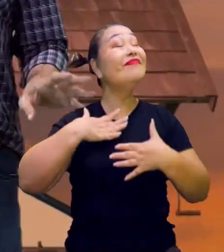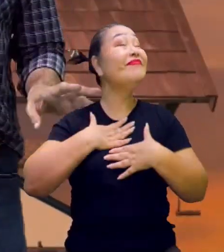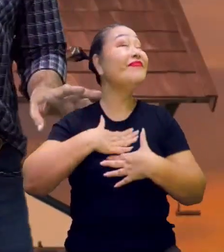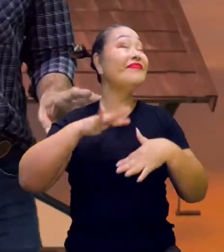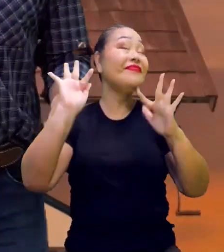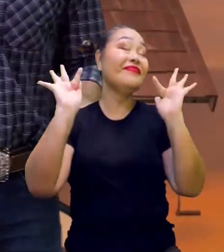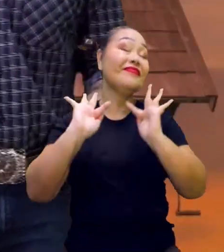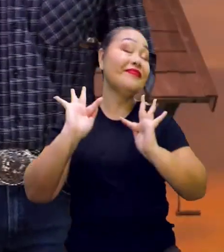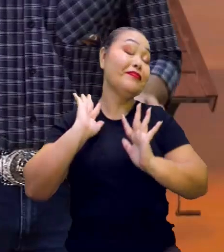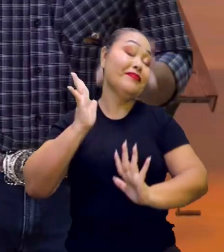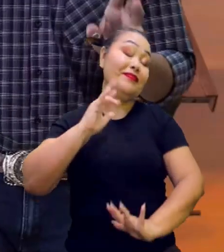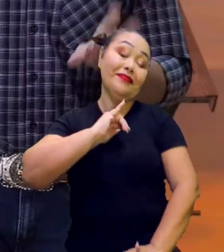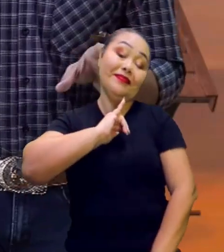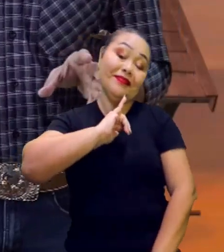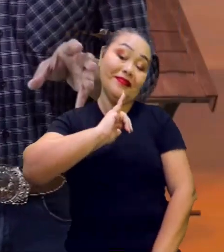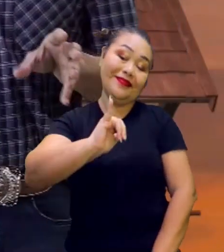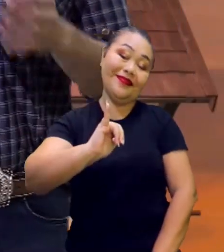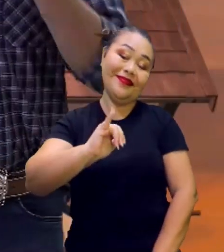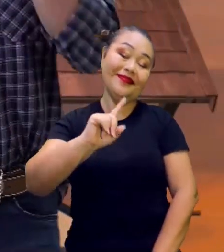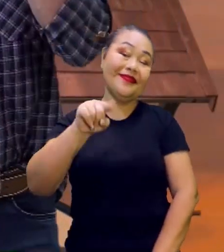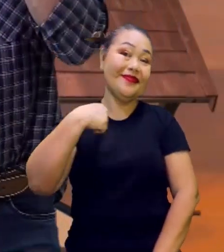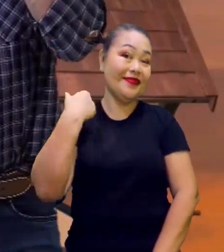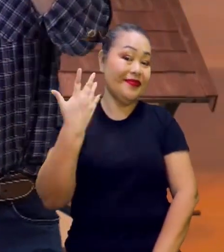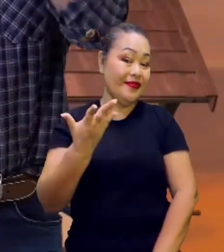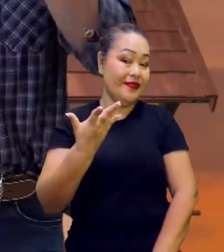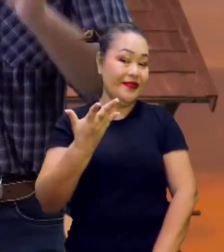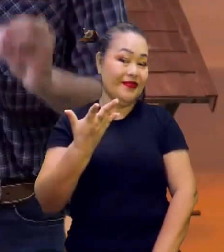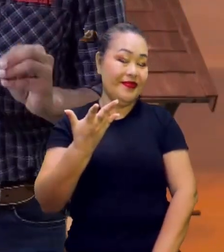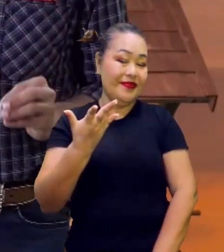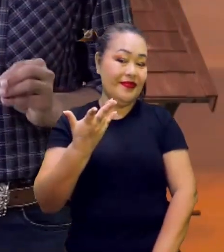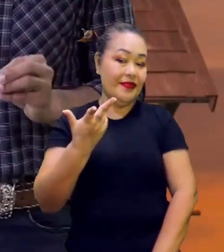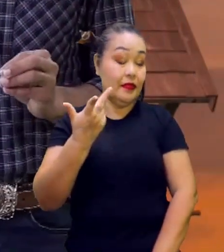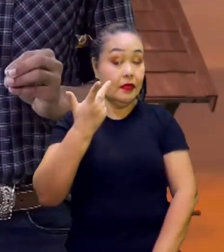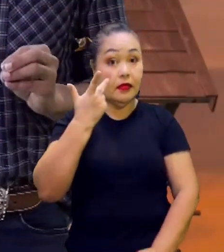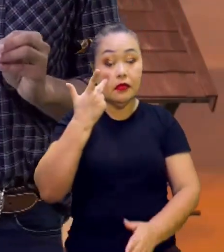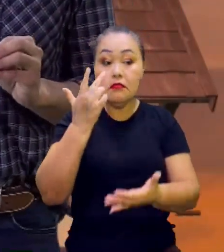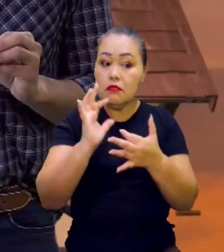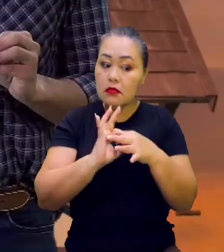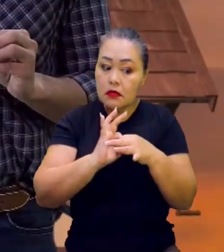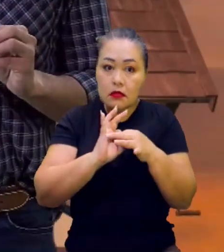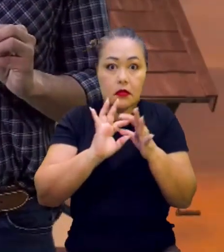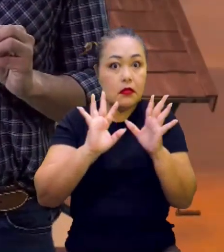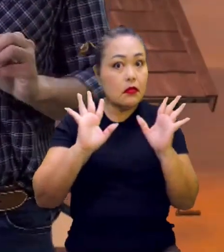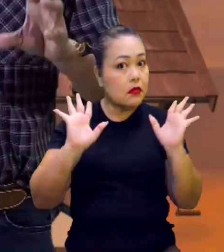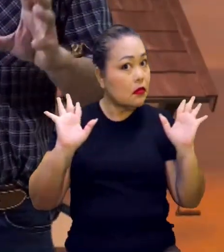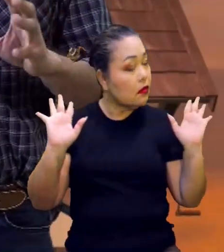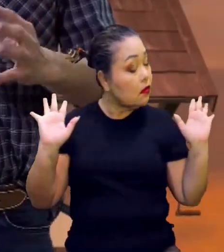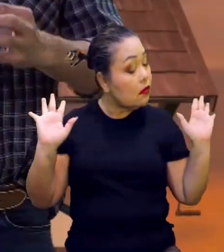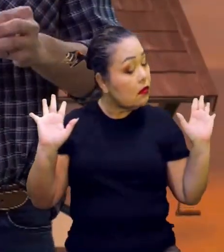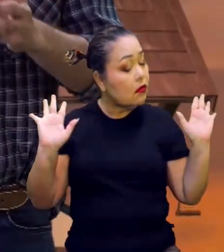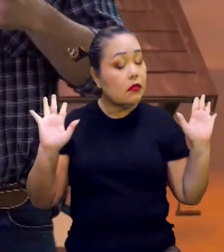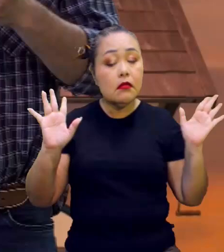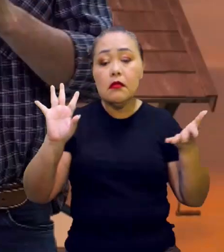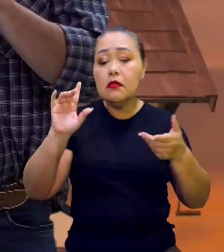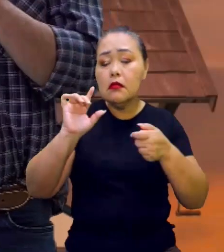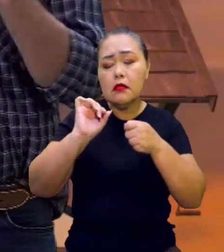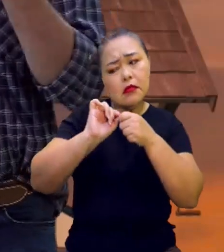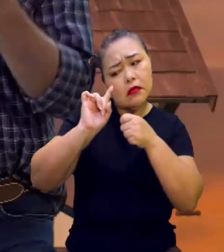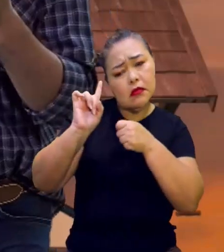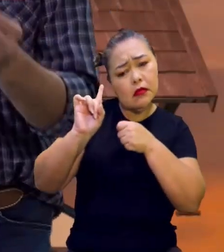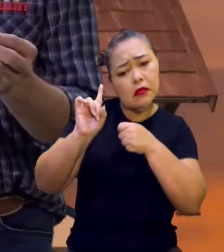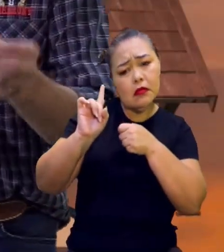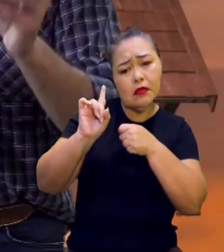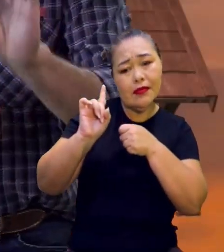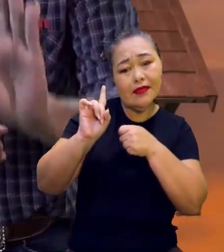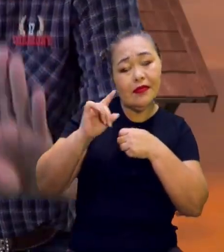vou avisando, viu? Meus queridos, fiquem à vontade, tá? Para mandar lá,